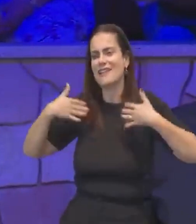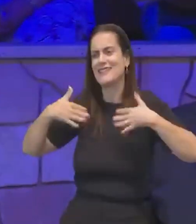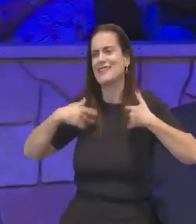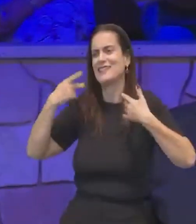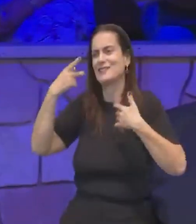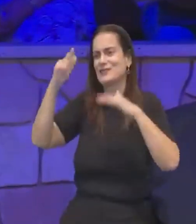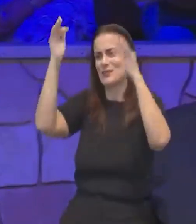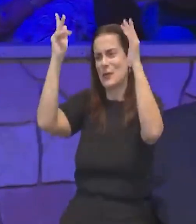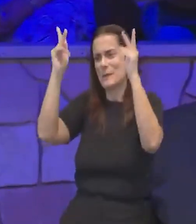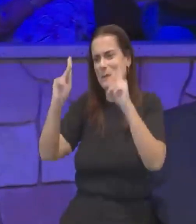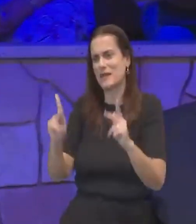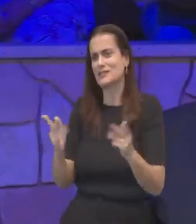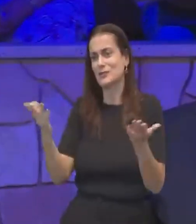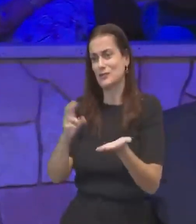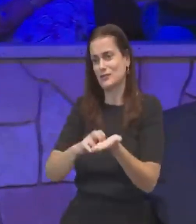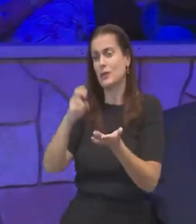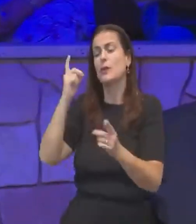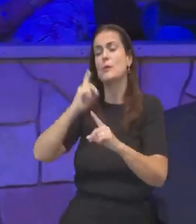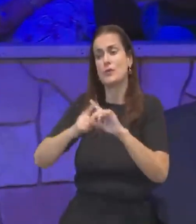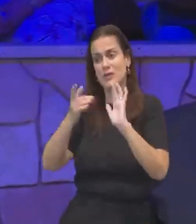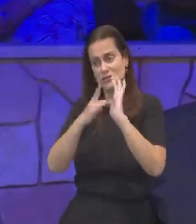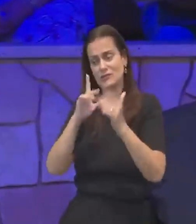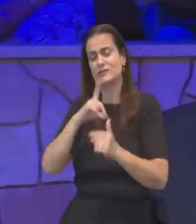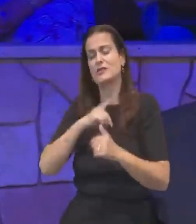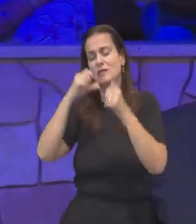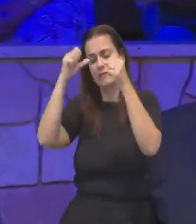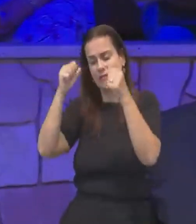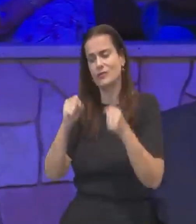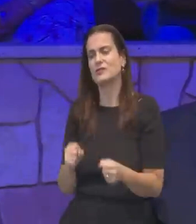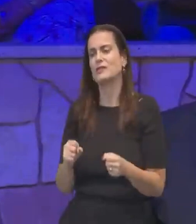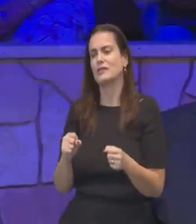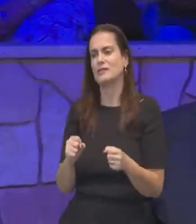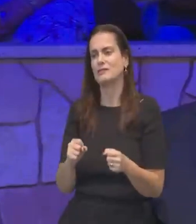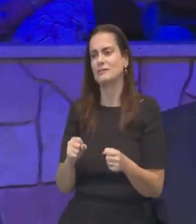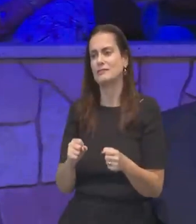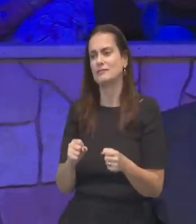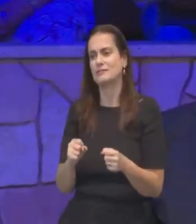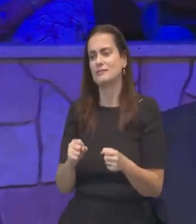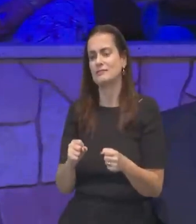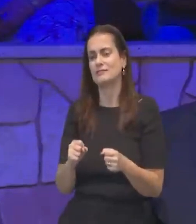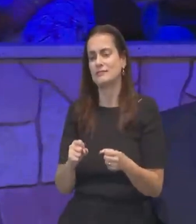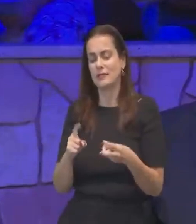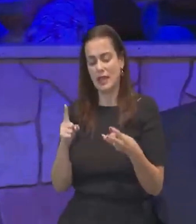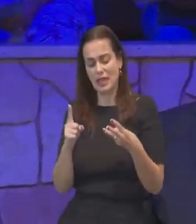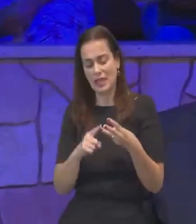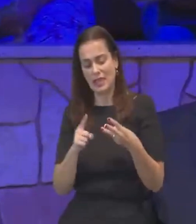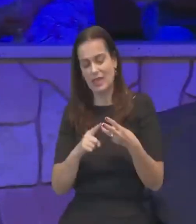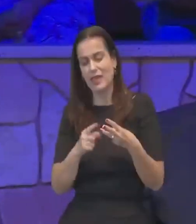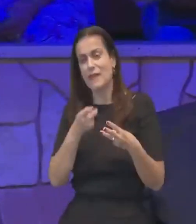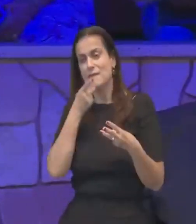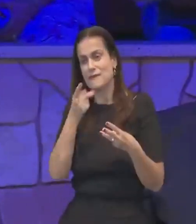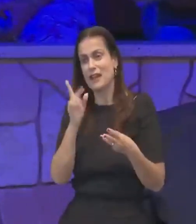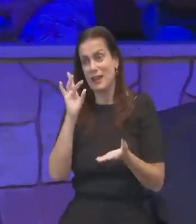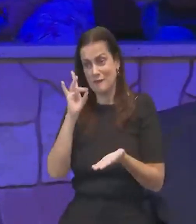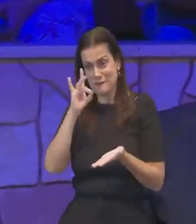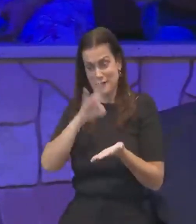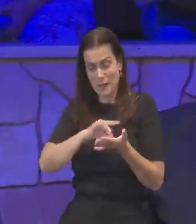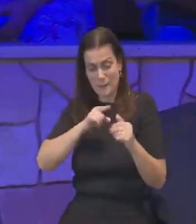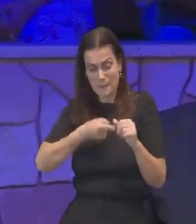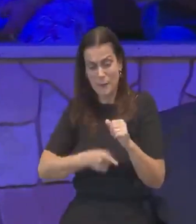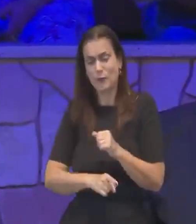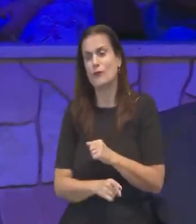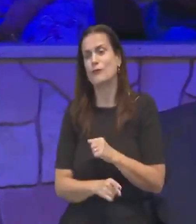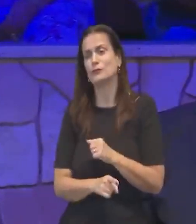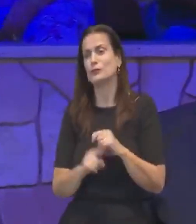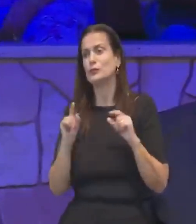manhã, porque Ele tem poder para isso. E vamos para o ponto 3, que nos diz uma verdade também profunda, um